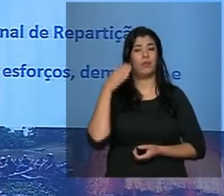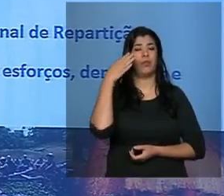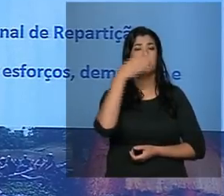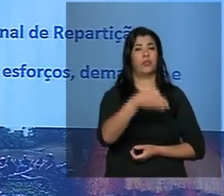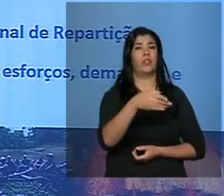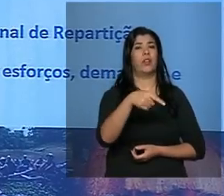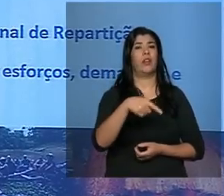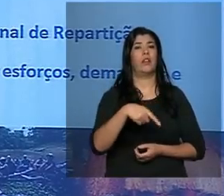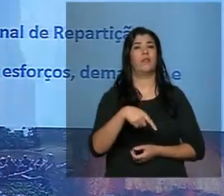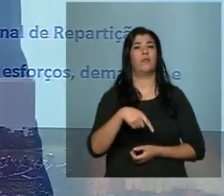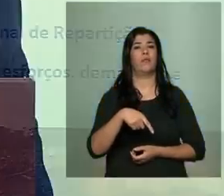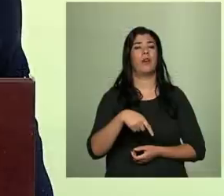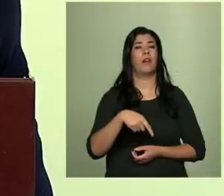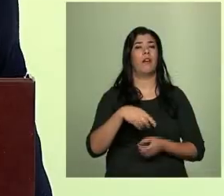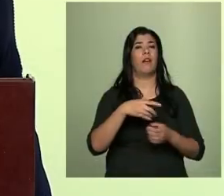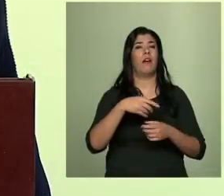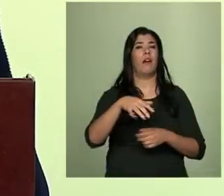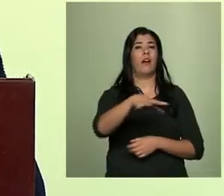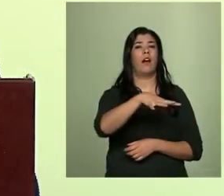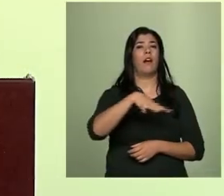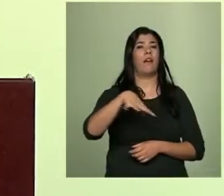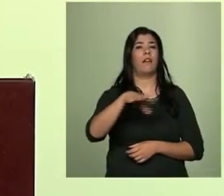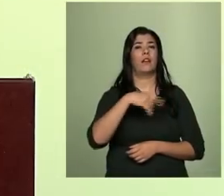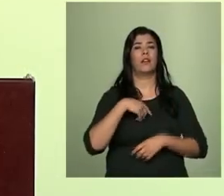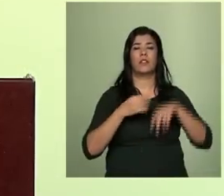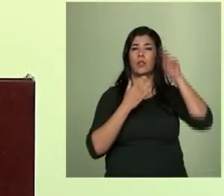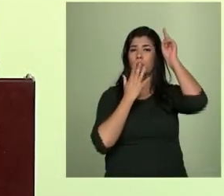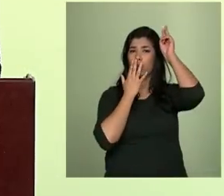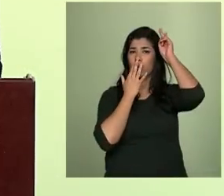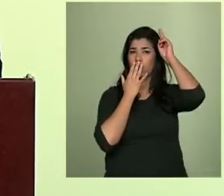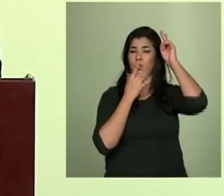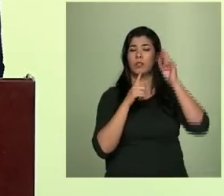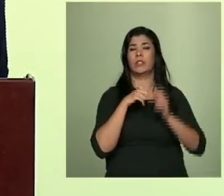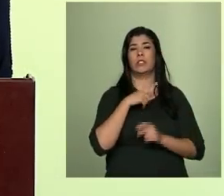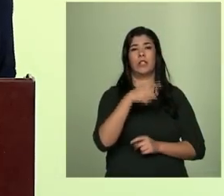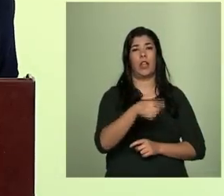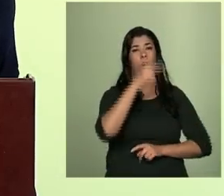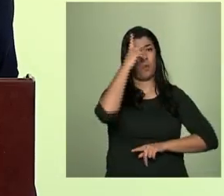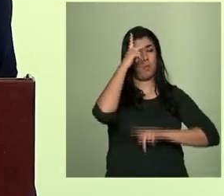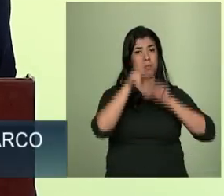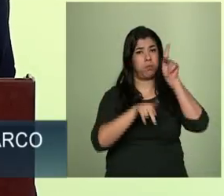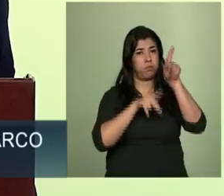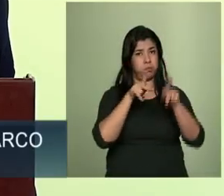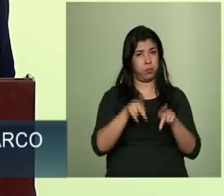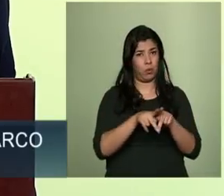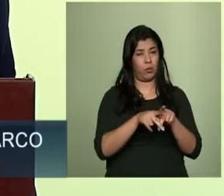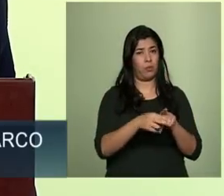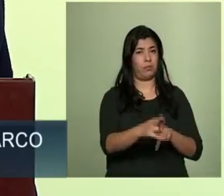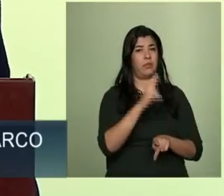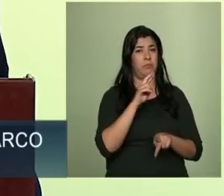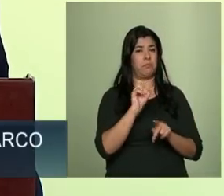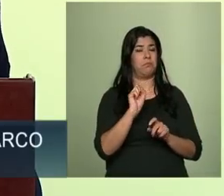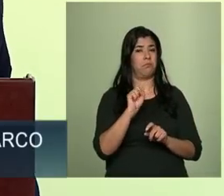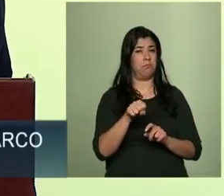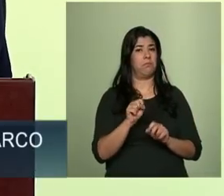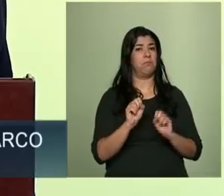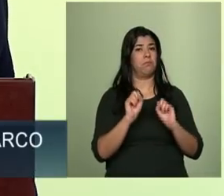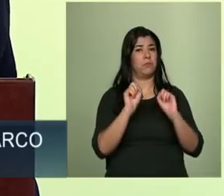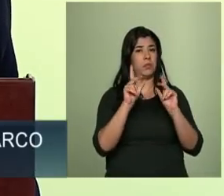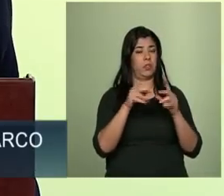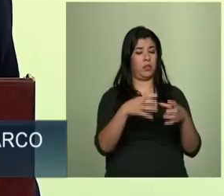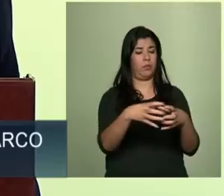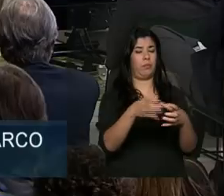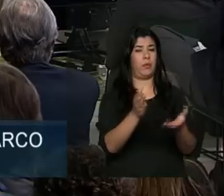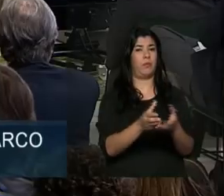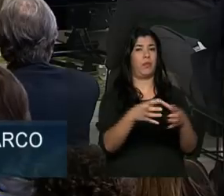numa terra indígena e uma parte daquele povo autoriza sem que o resto saiba o